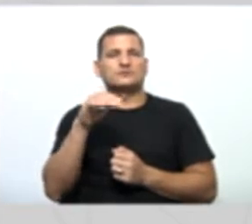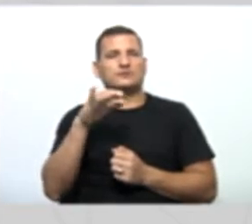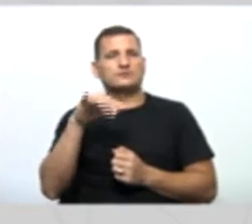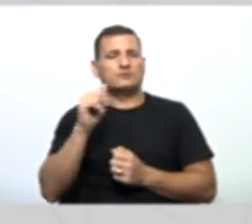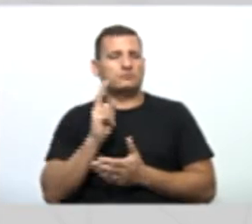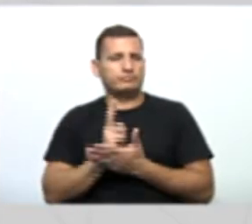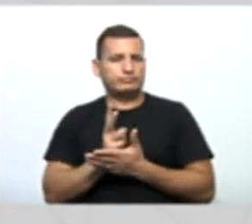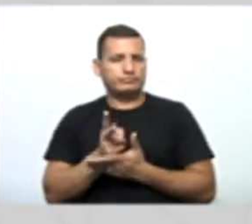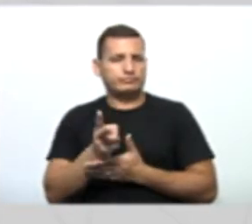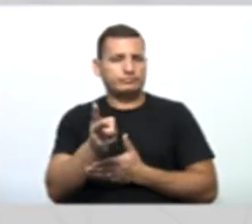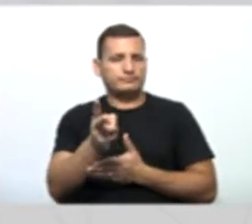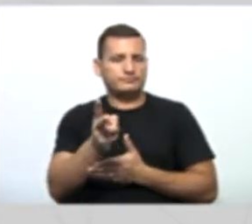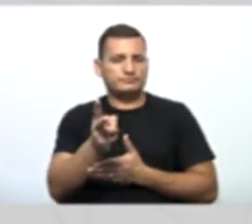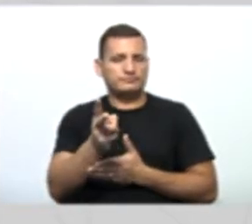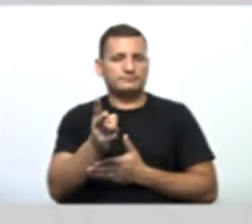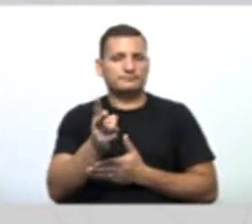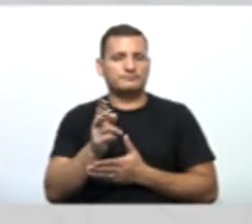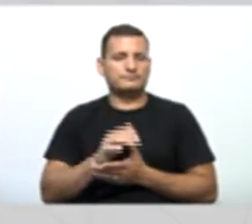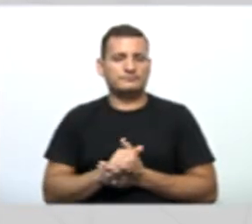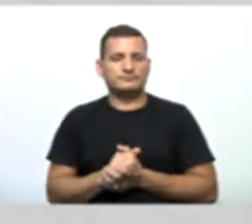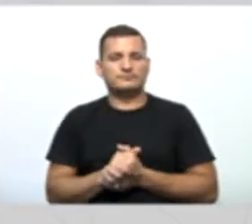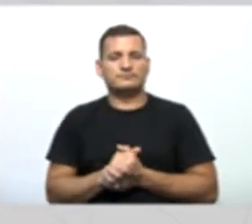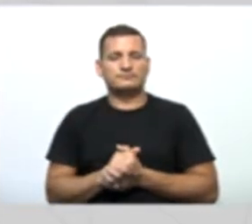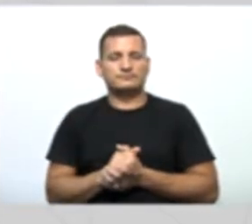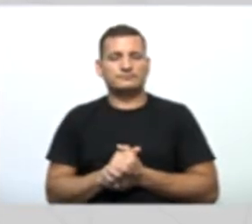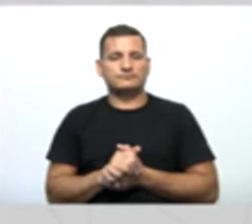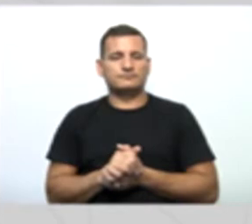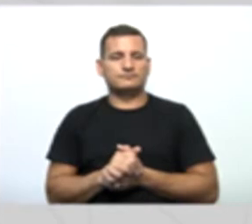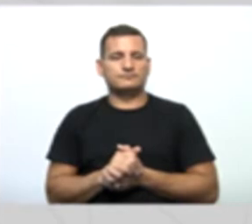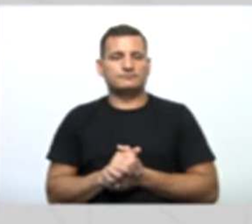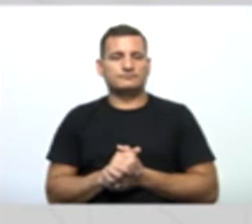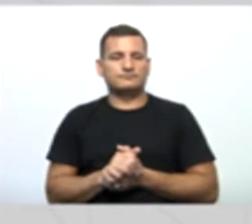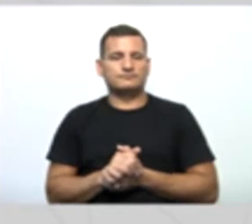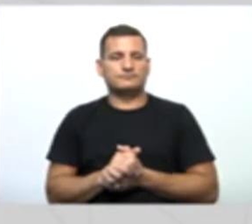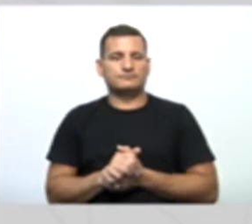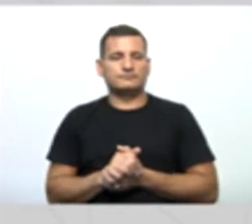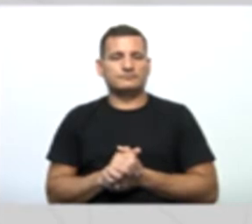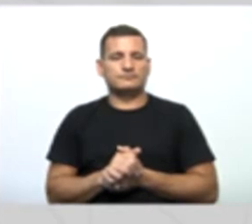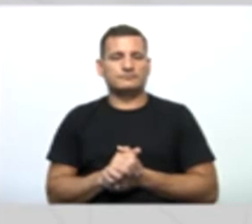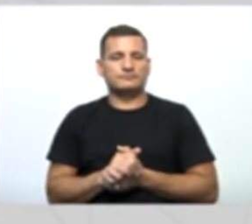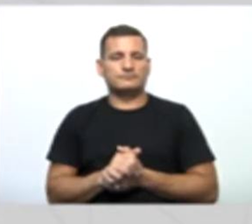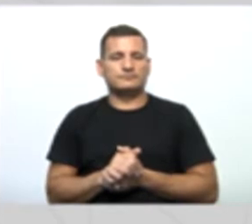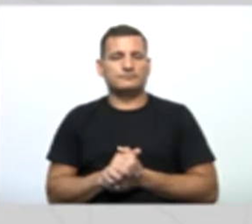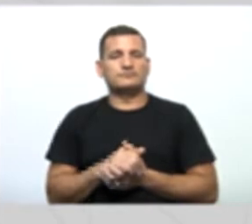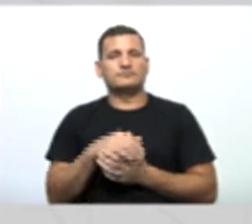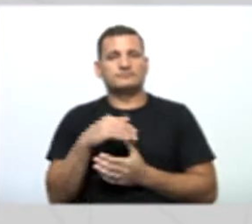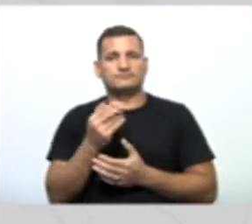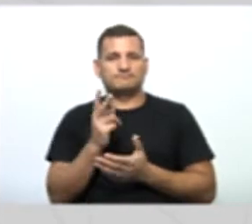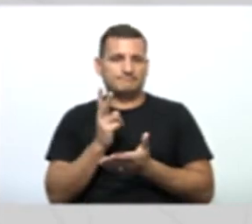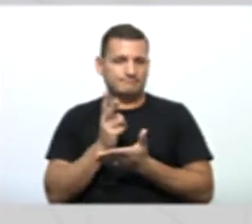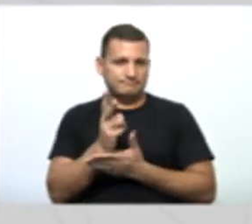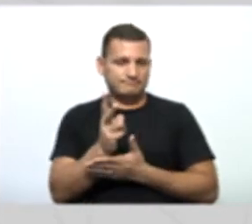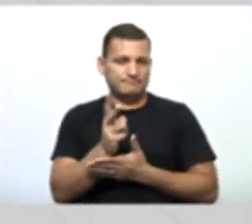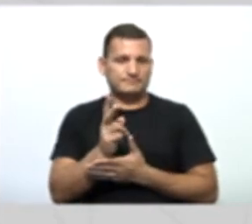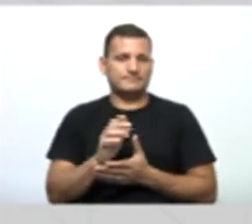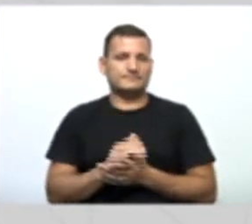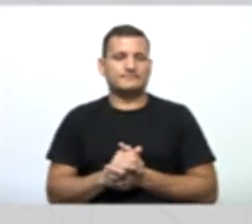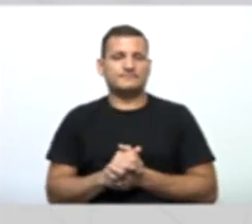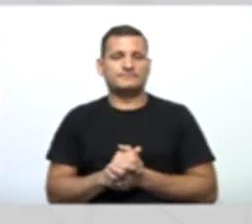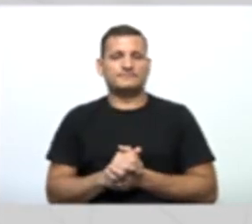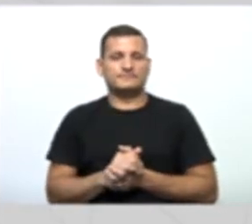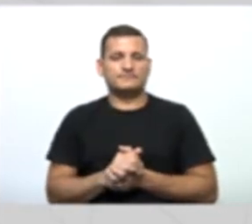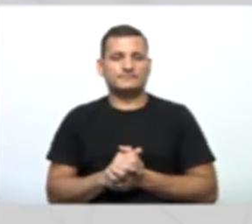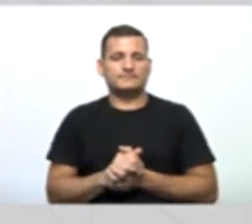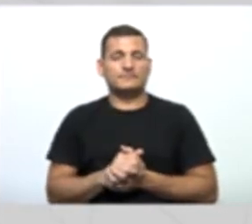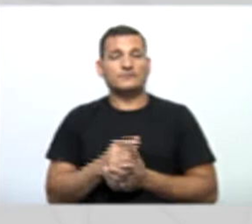essa é a palavra aqui que é importante, ó, consistência. Então, continuando aqui, ó, vocês vão